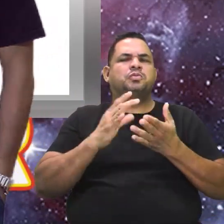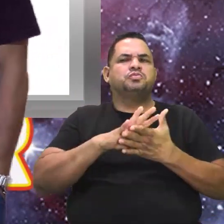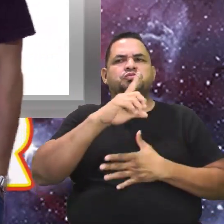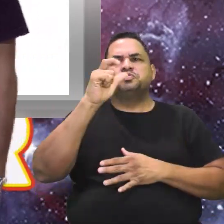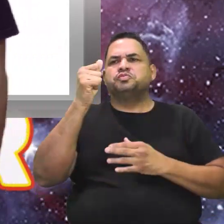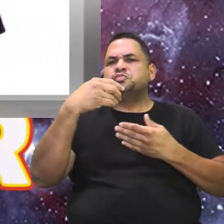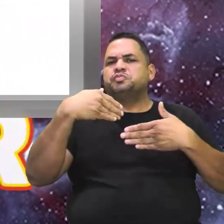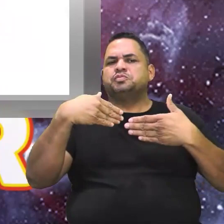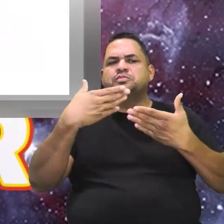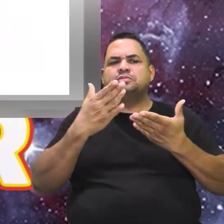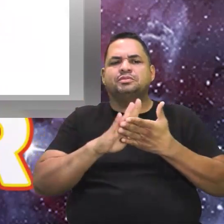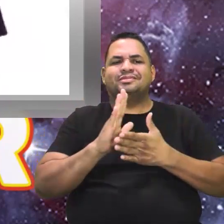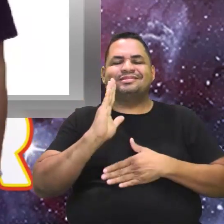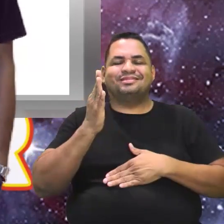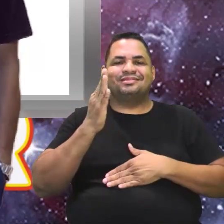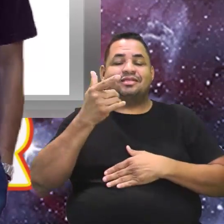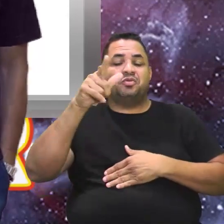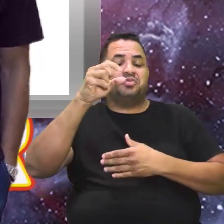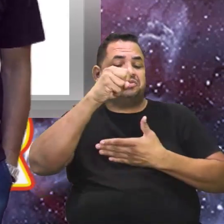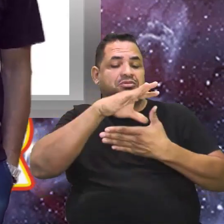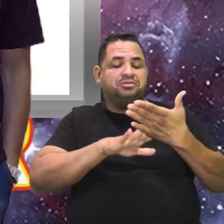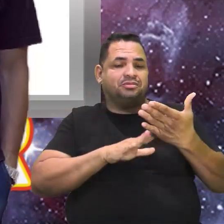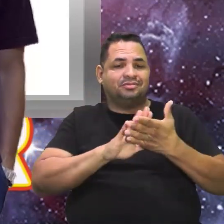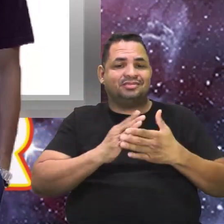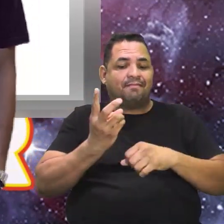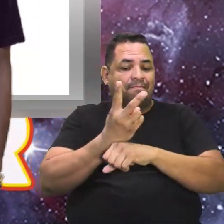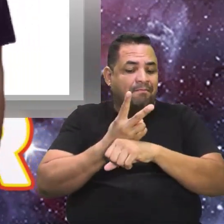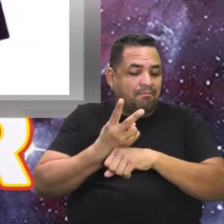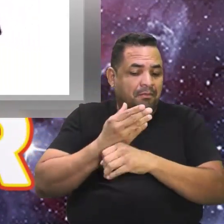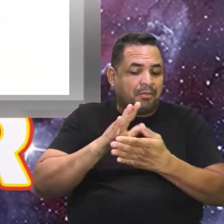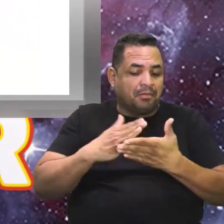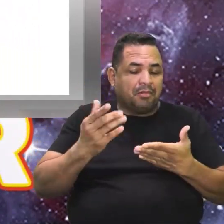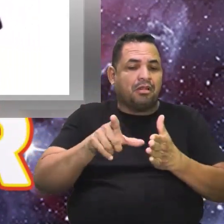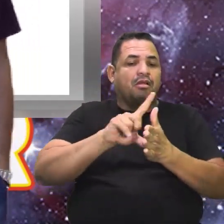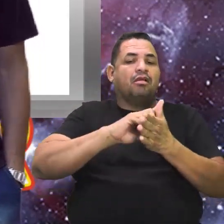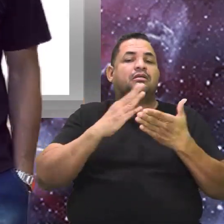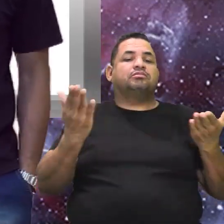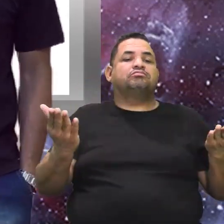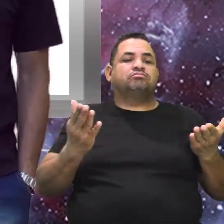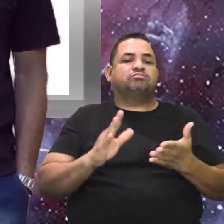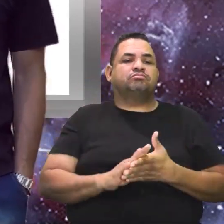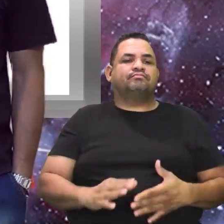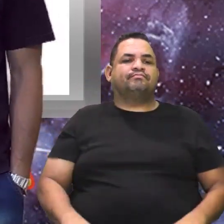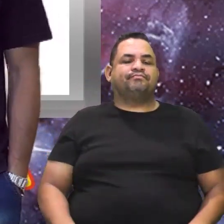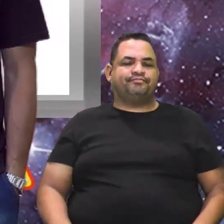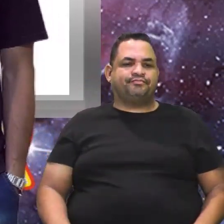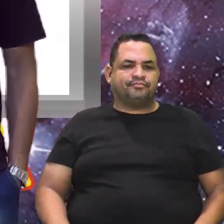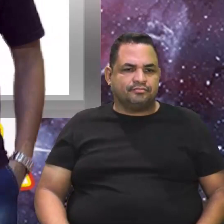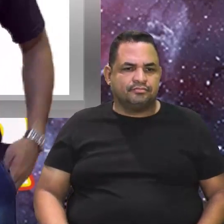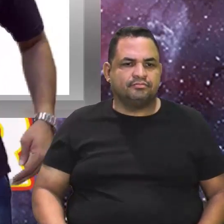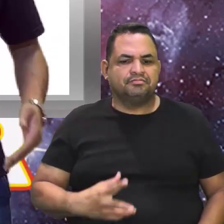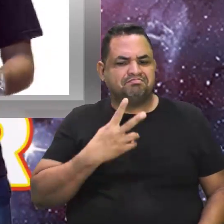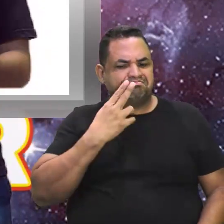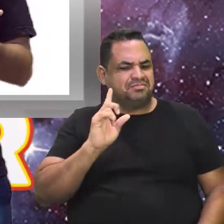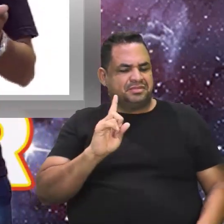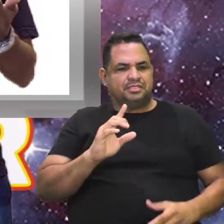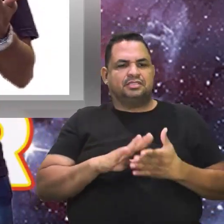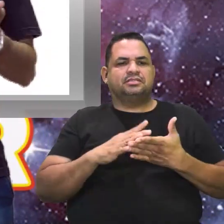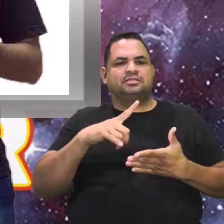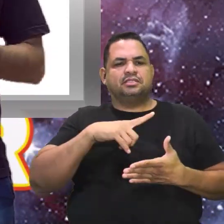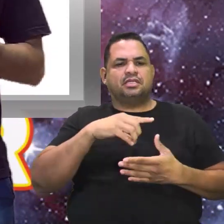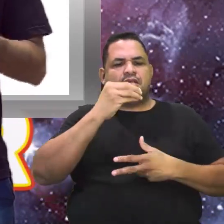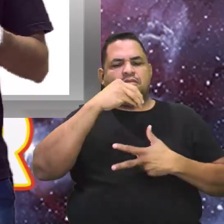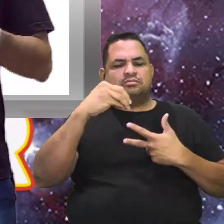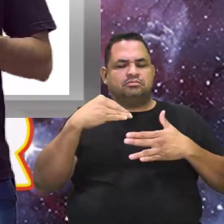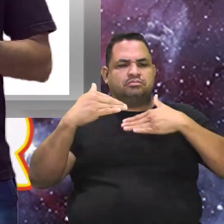são outras, mas você já treinou, você já buscou esses mecanismos, e que no Enem cai muito parecido, tá? Parece que não, mas o Enem já vem